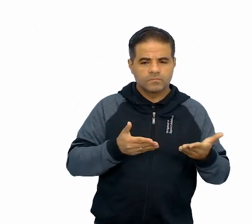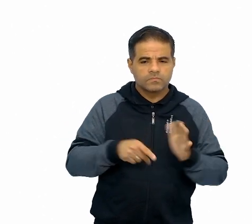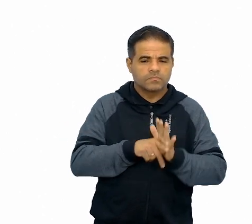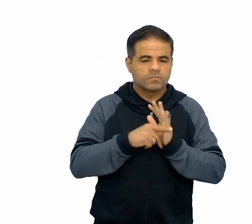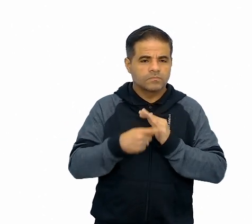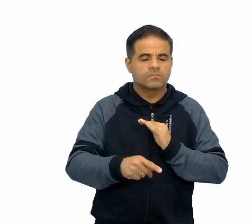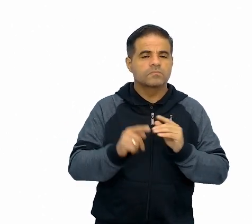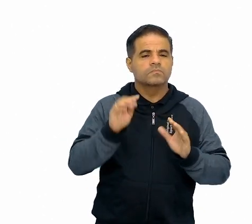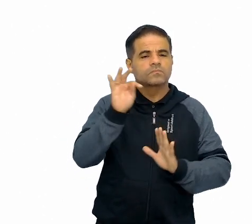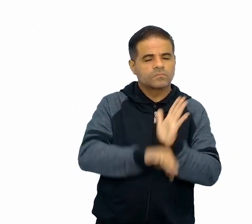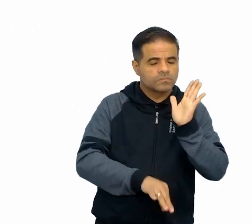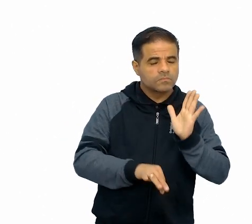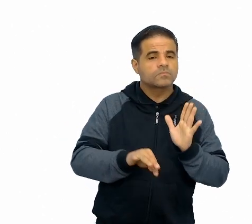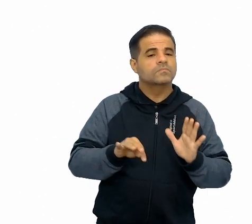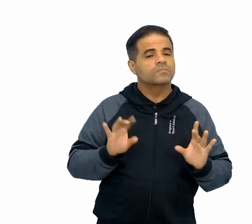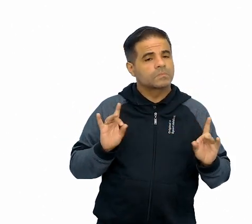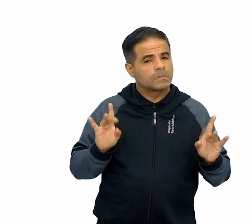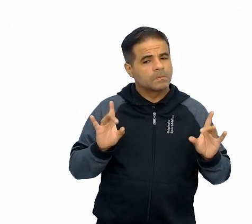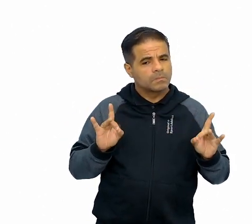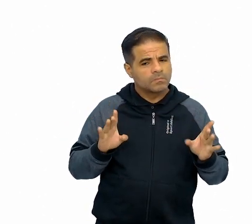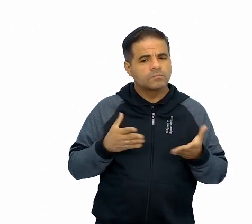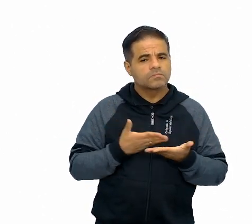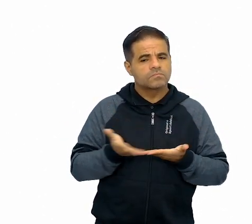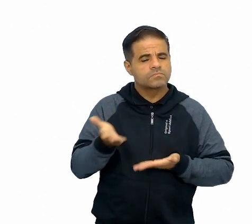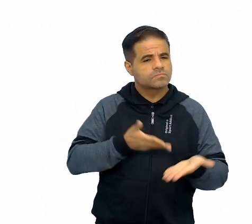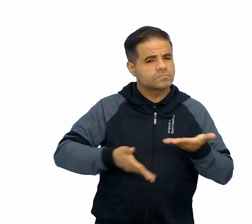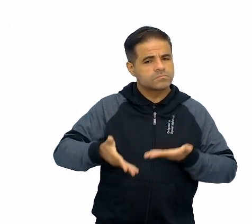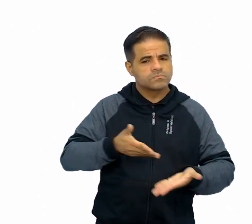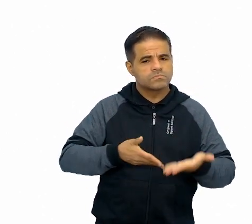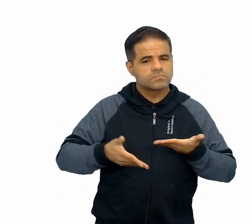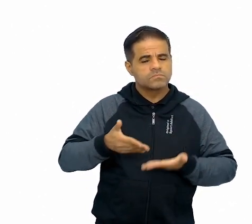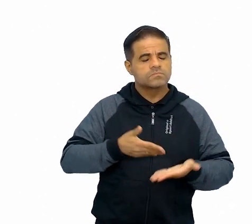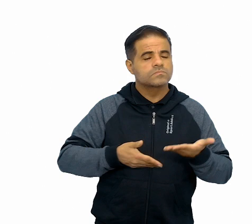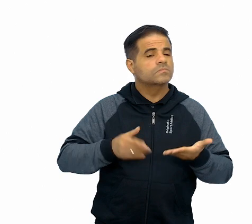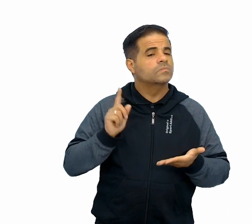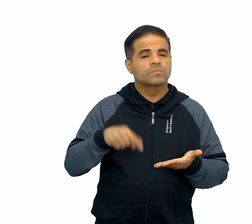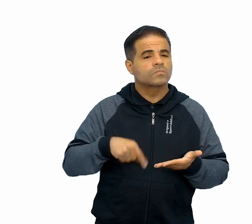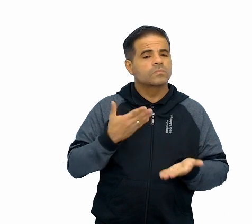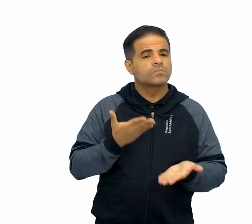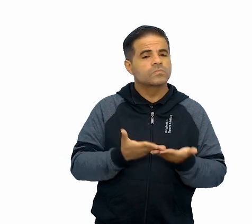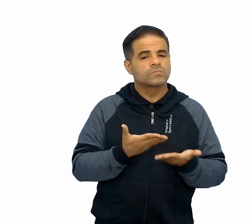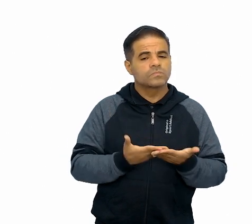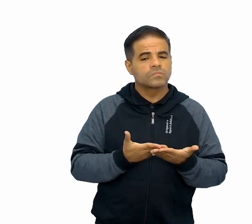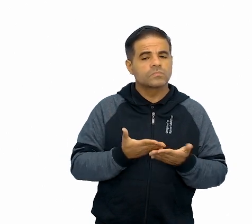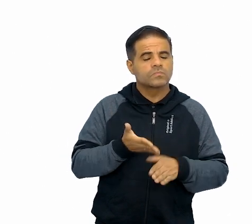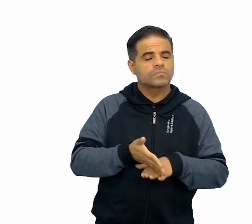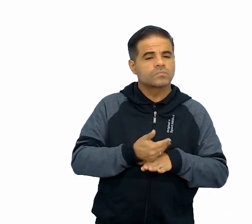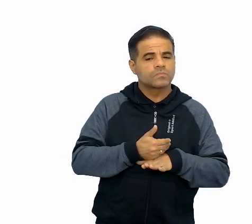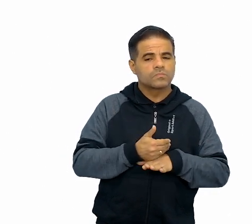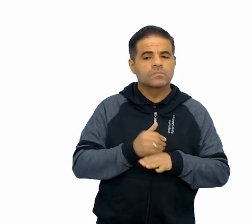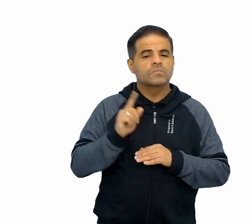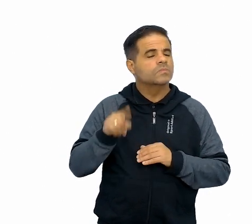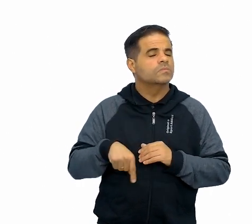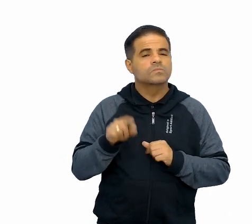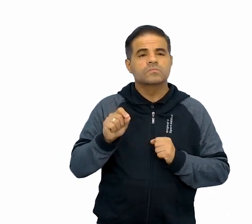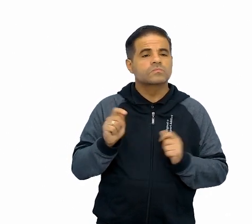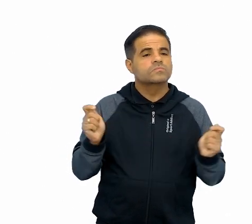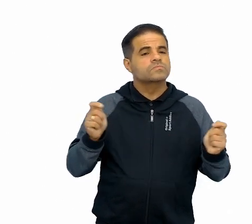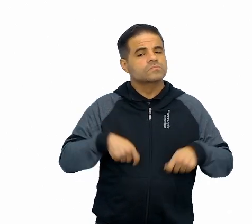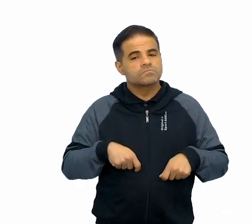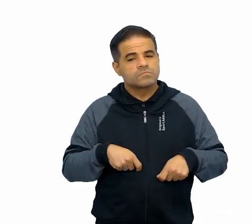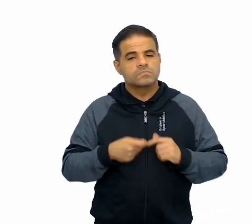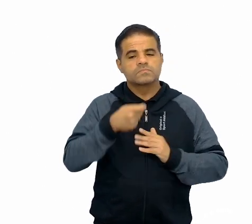próprio texto, em especial relacionados à correspondência fonográfica, os estudantes vão antecipando, né, o que pode